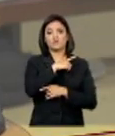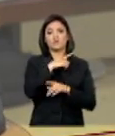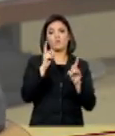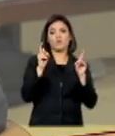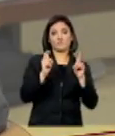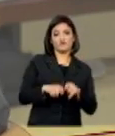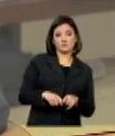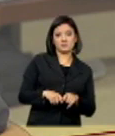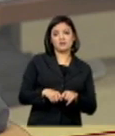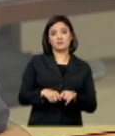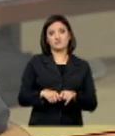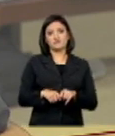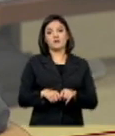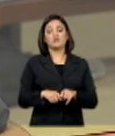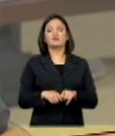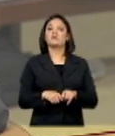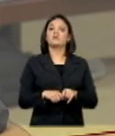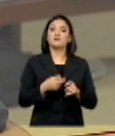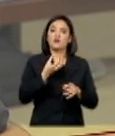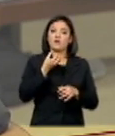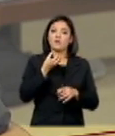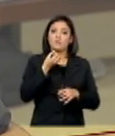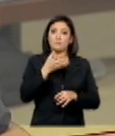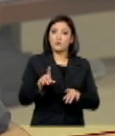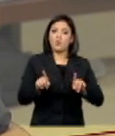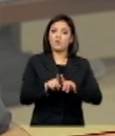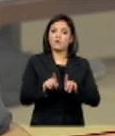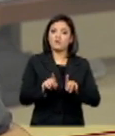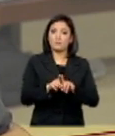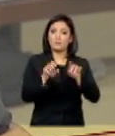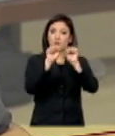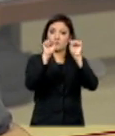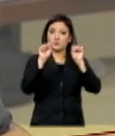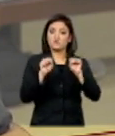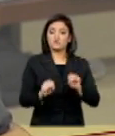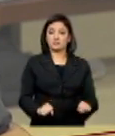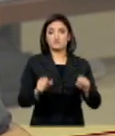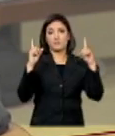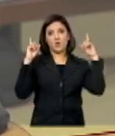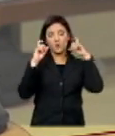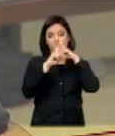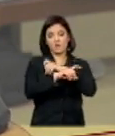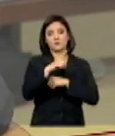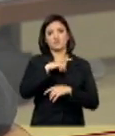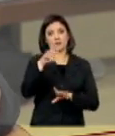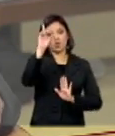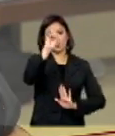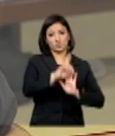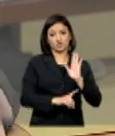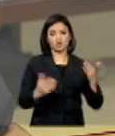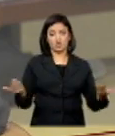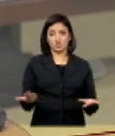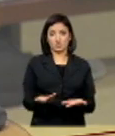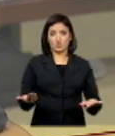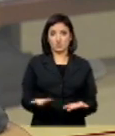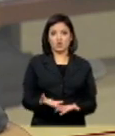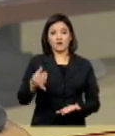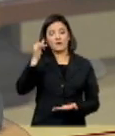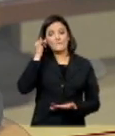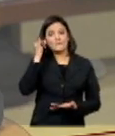hierarquia é mais funcional do sistema plural e complexo nosso direito contemporâneo a evitar antinomias